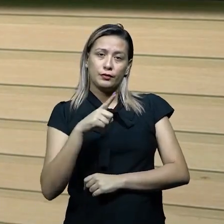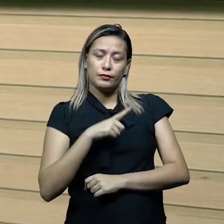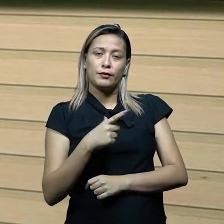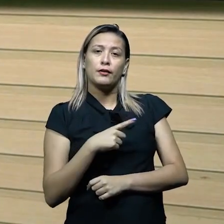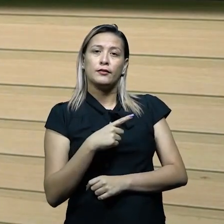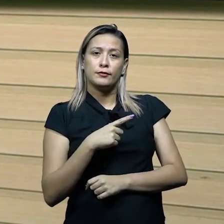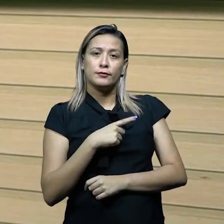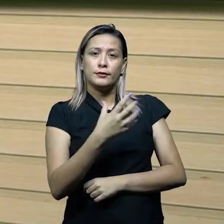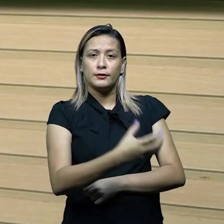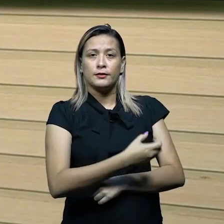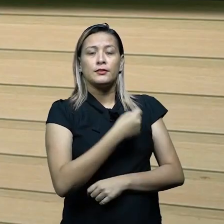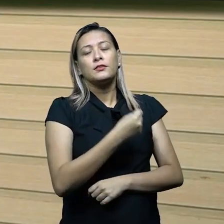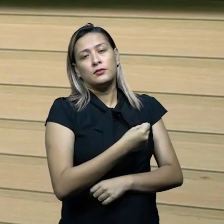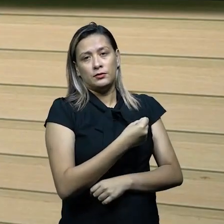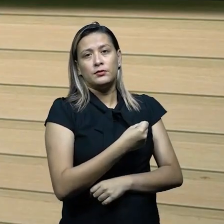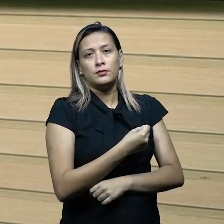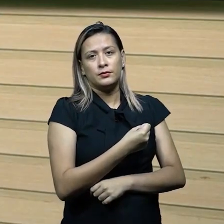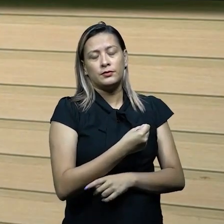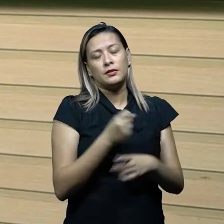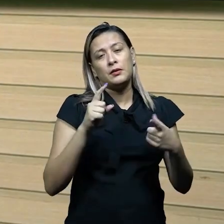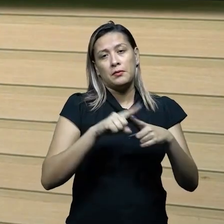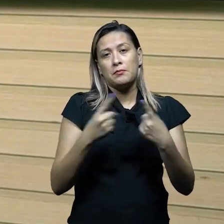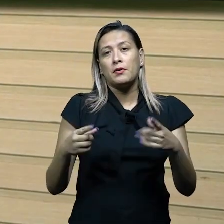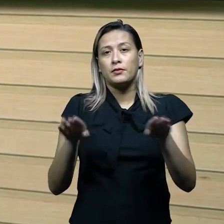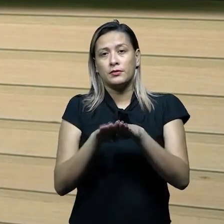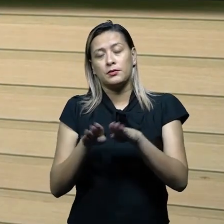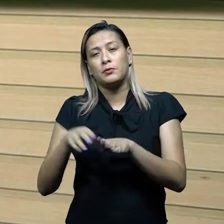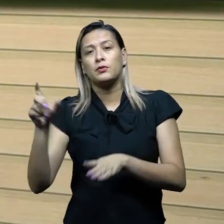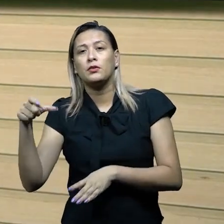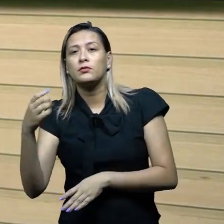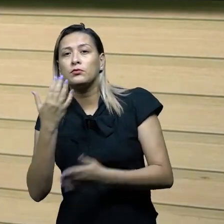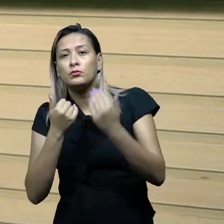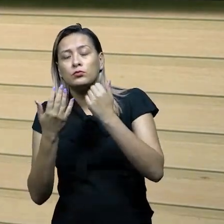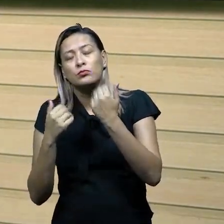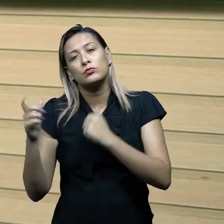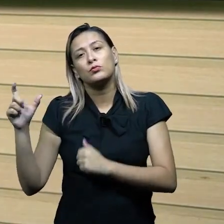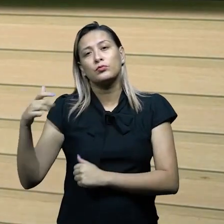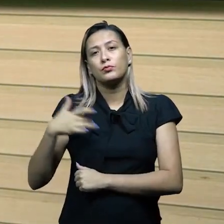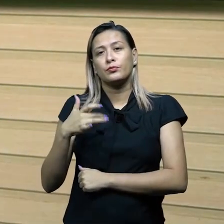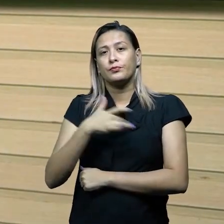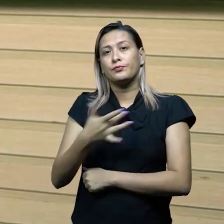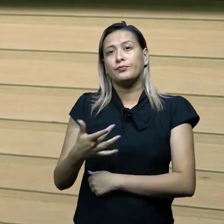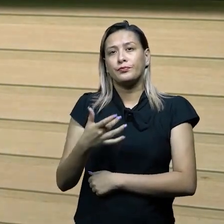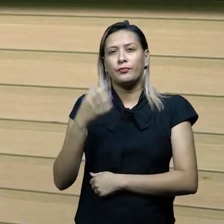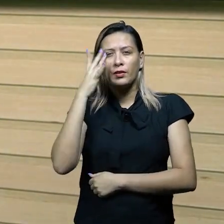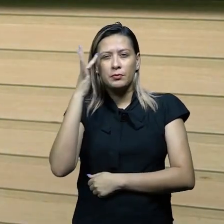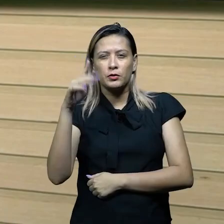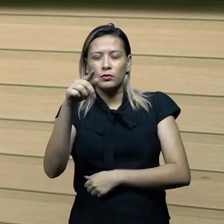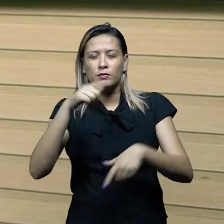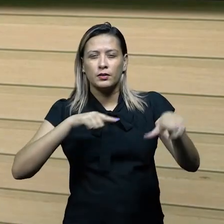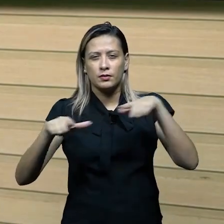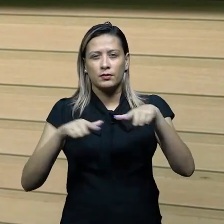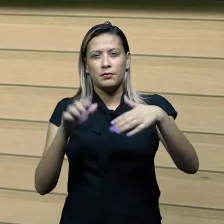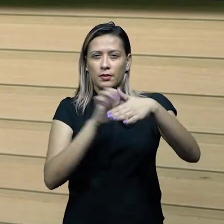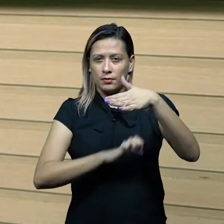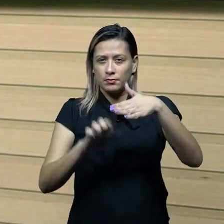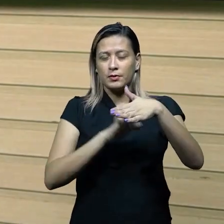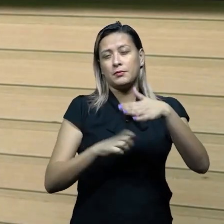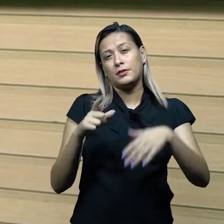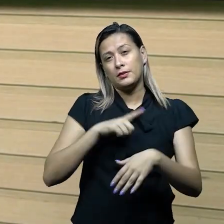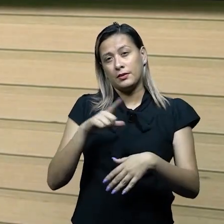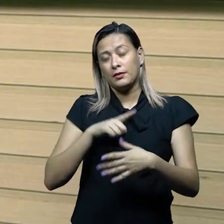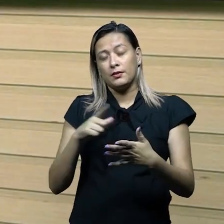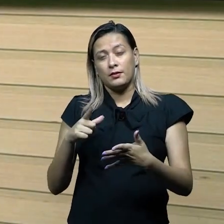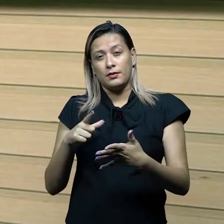tua conta, mas é esse plano de saúde, esse ticket de alimentação. Já imaginou, você que está me assistindo, trabalhar numa empresa que te paga um bom